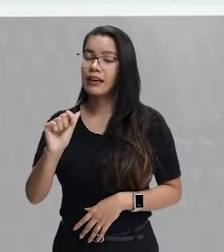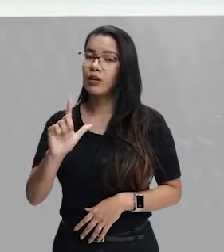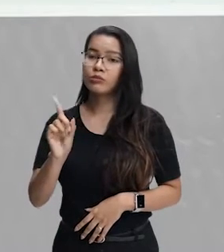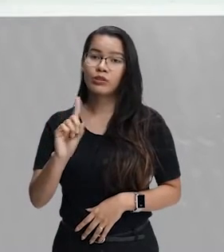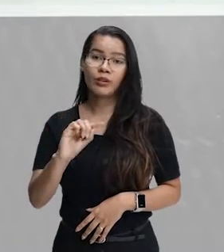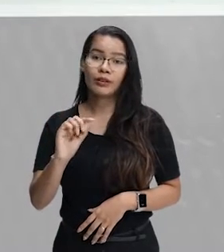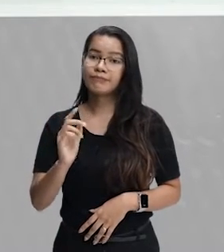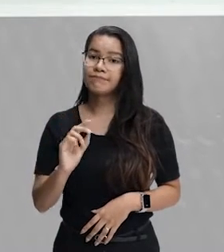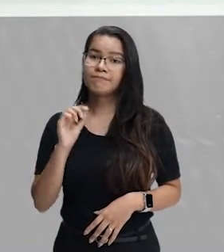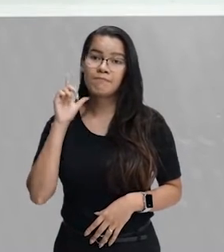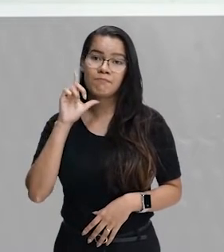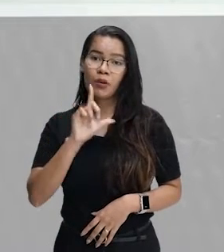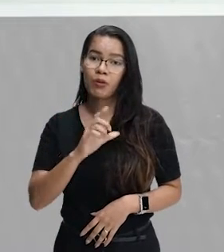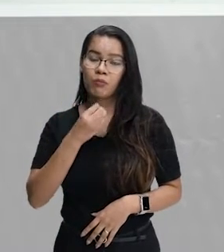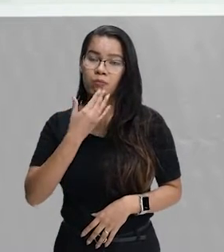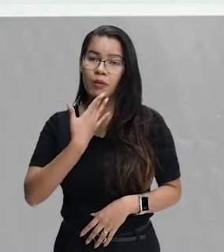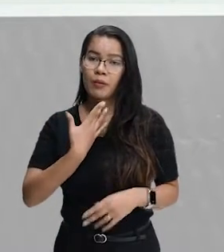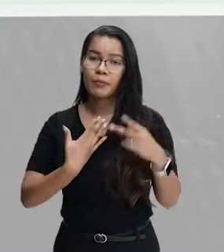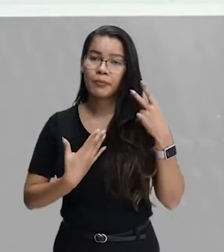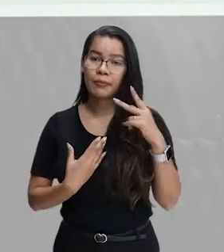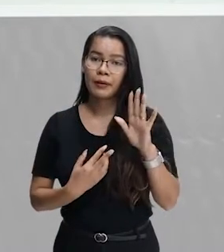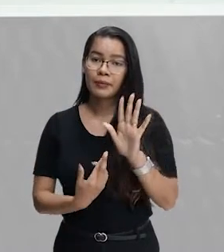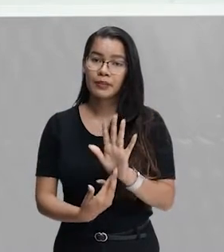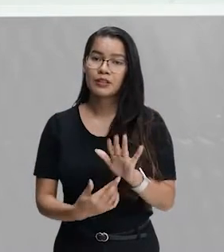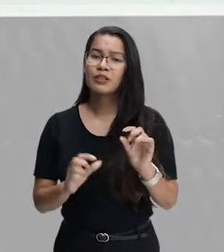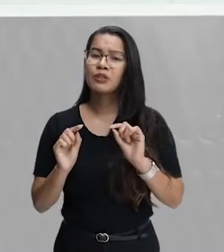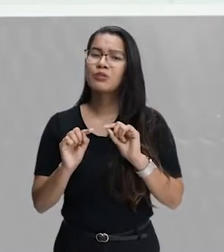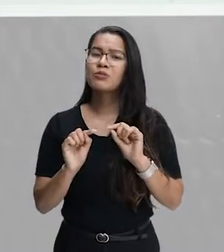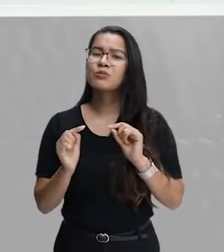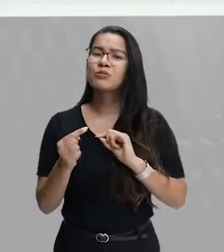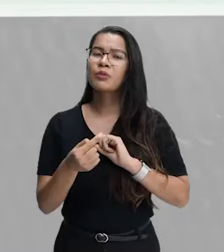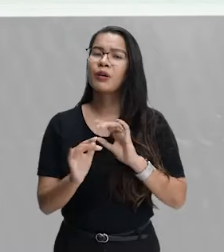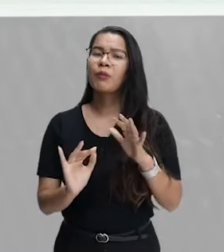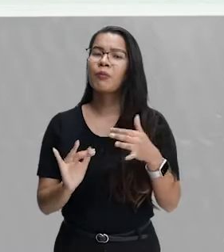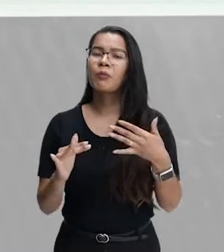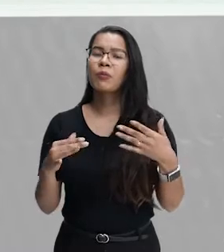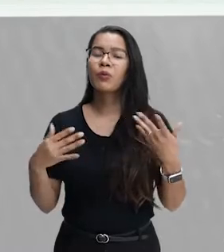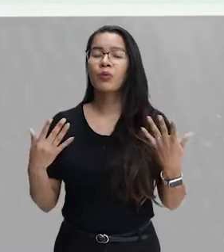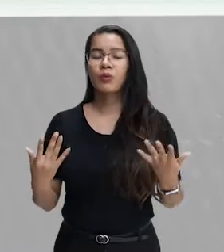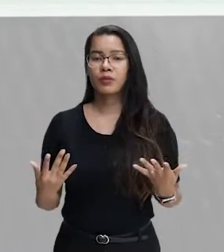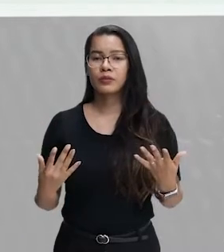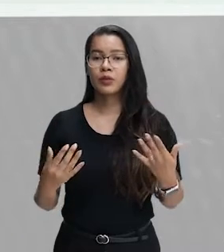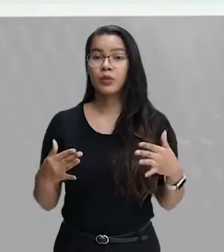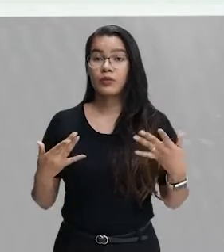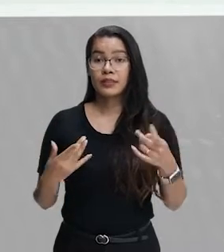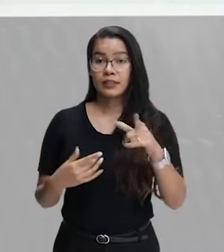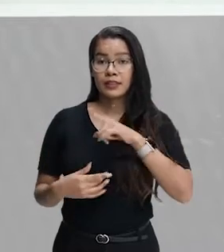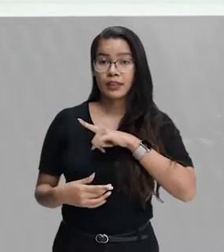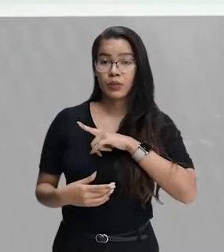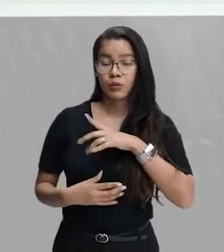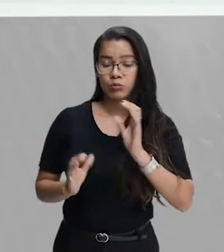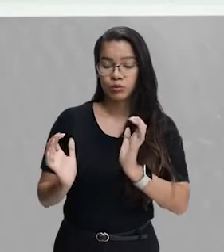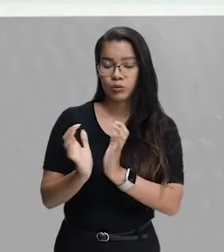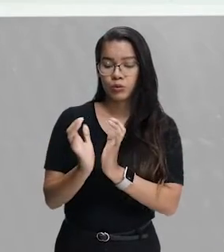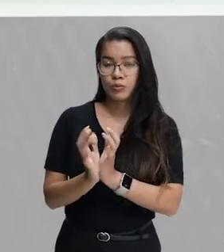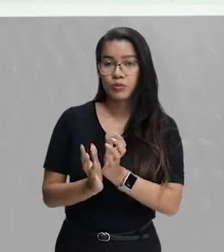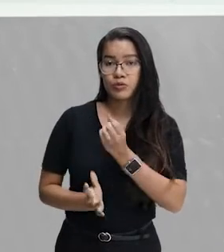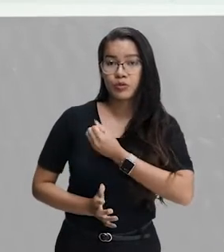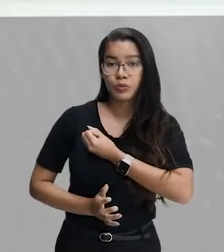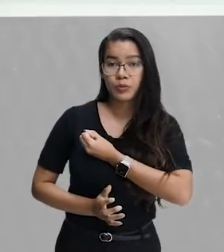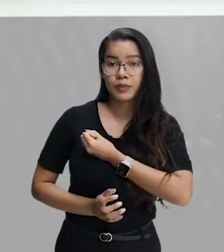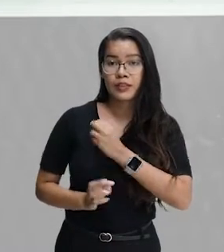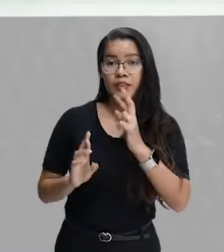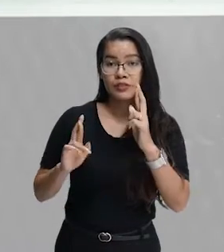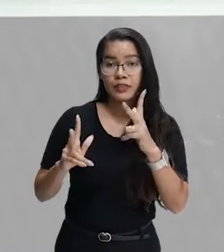Isso ocorre quando? Quando você tem um grupo de números e a diferença entre os grupos de números é muito grande. Tá? Eu falei até